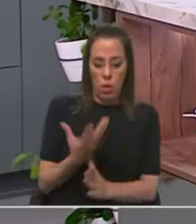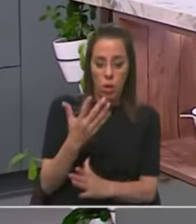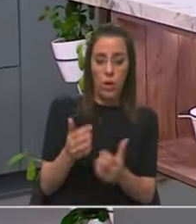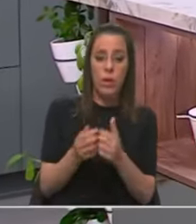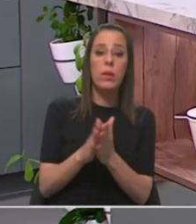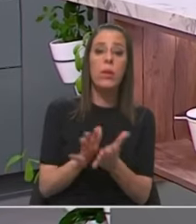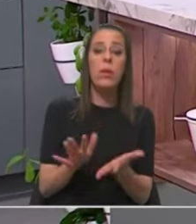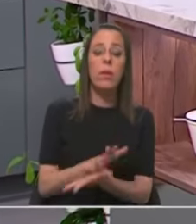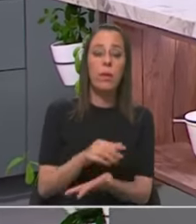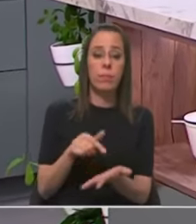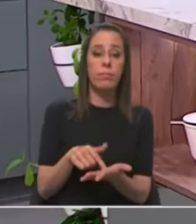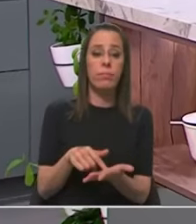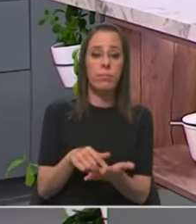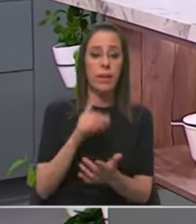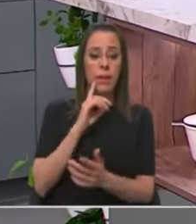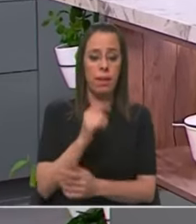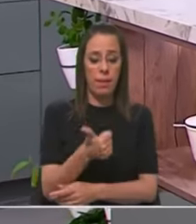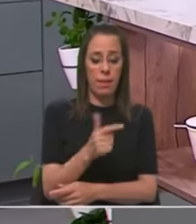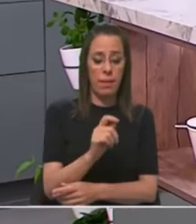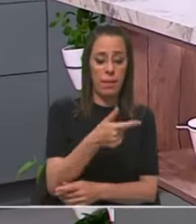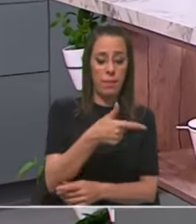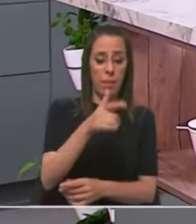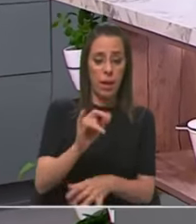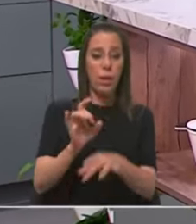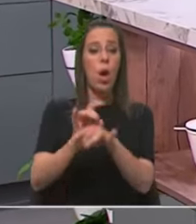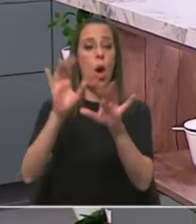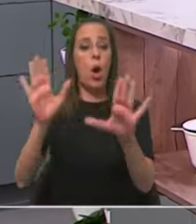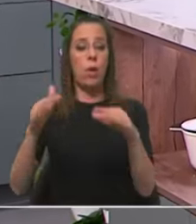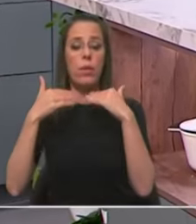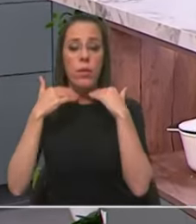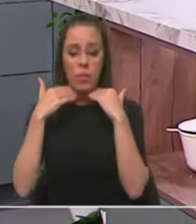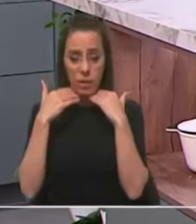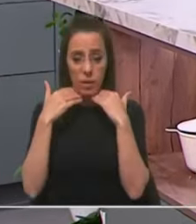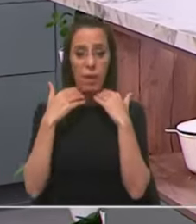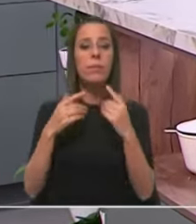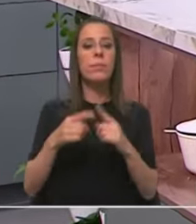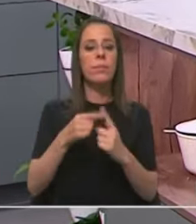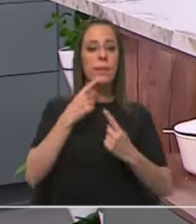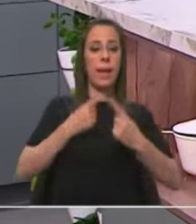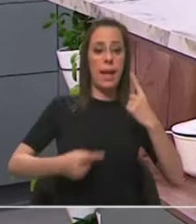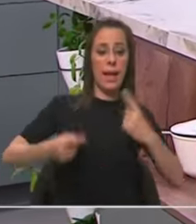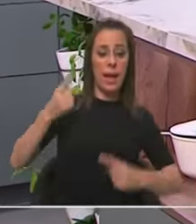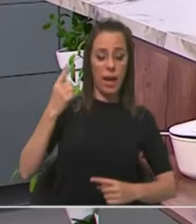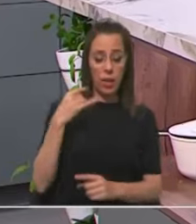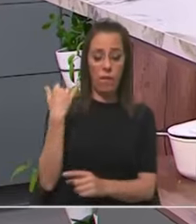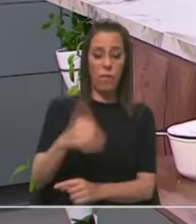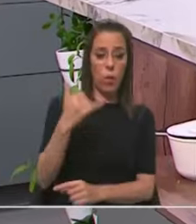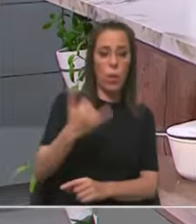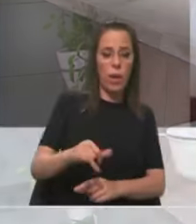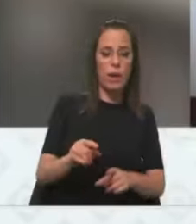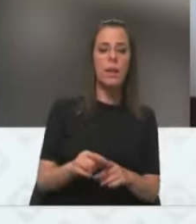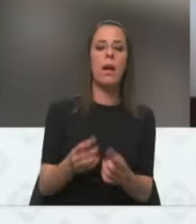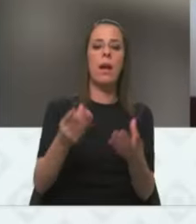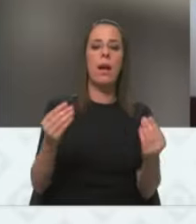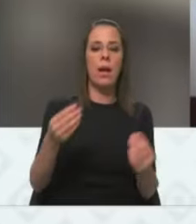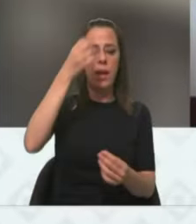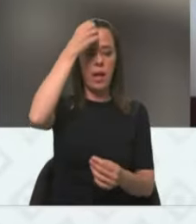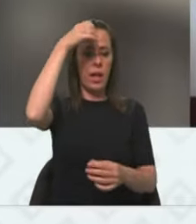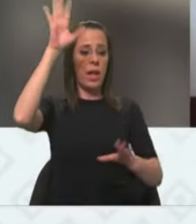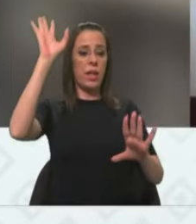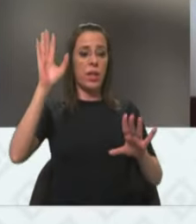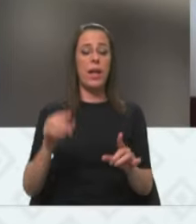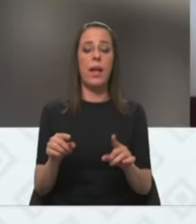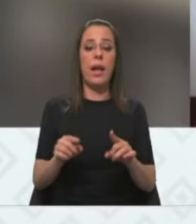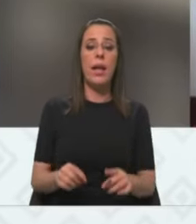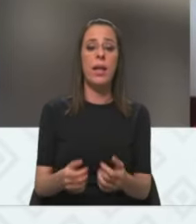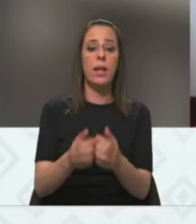estas notícias foi Betty grafstein estar hospitalizada e haver uma queixa de violência doméstica isso muitas vezes é esquecido Porque